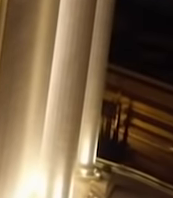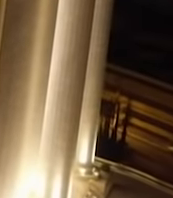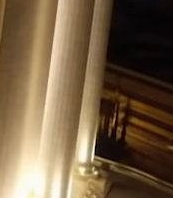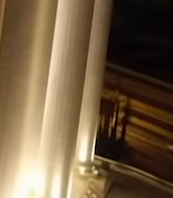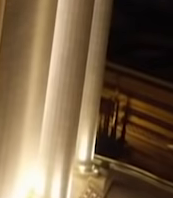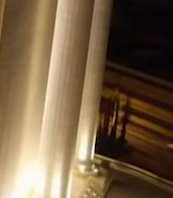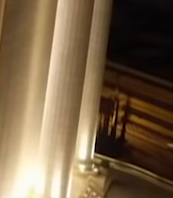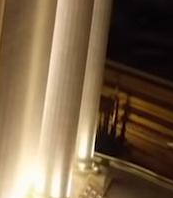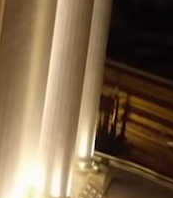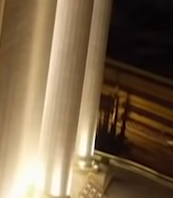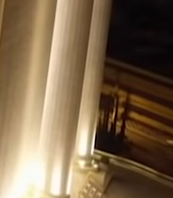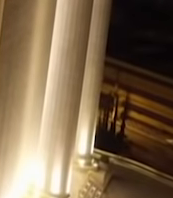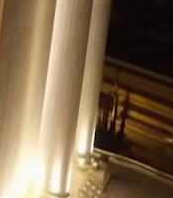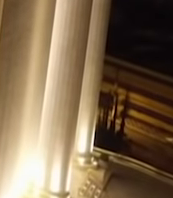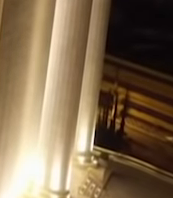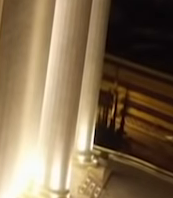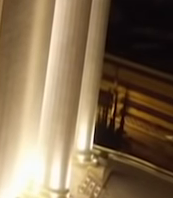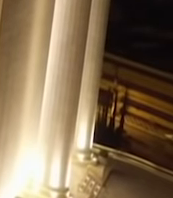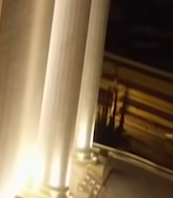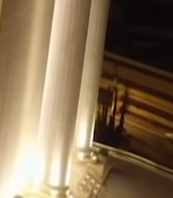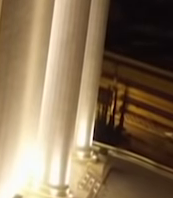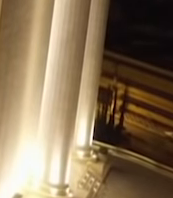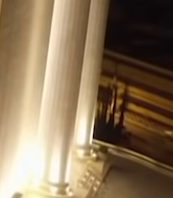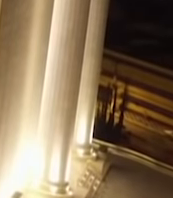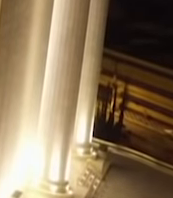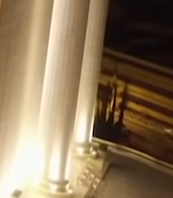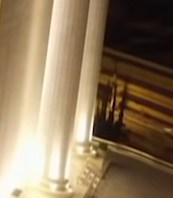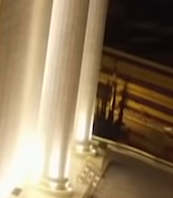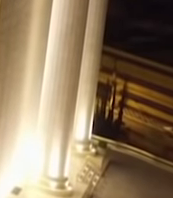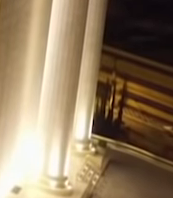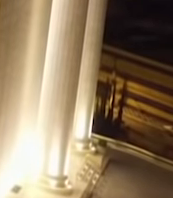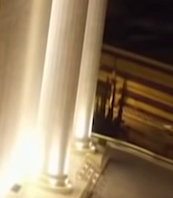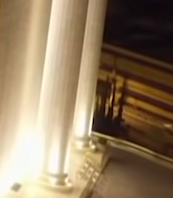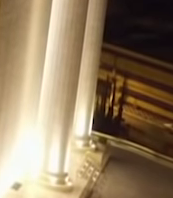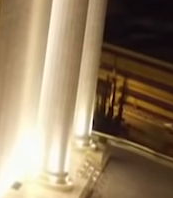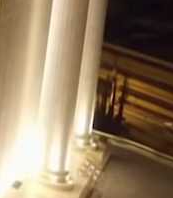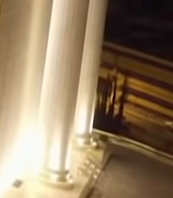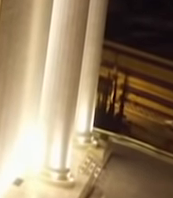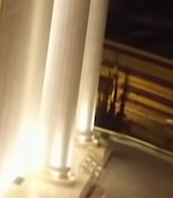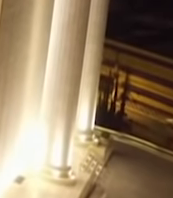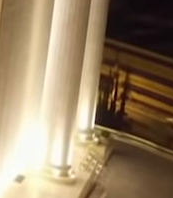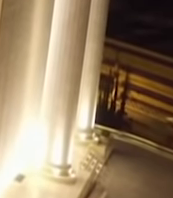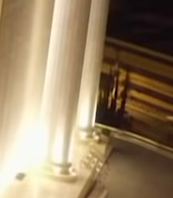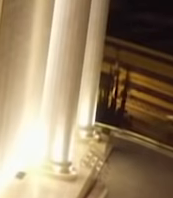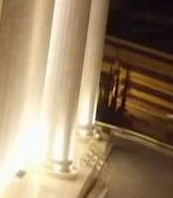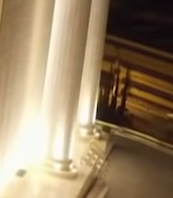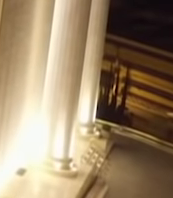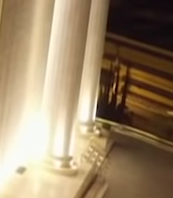Eu encontrei teus altares, Senhor, Rei meu.